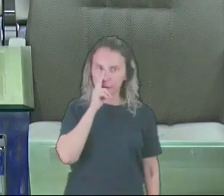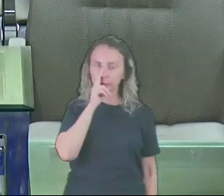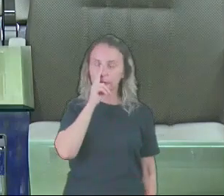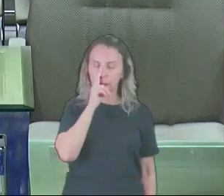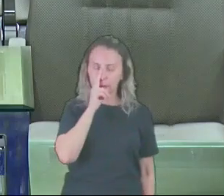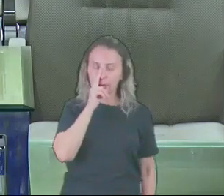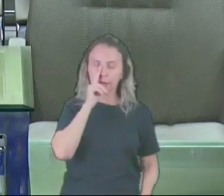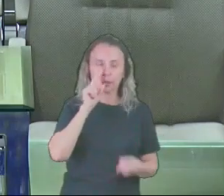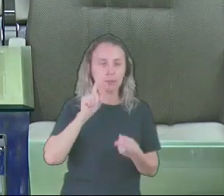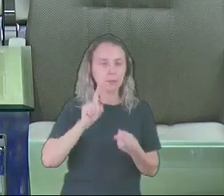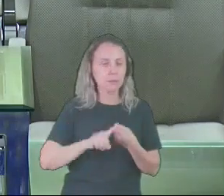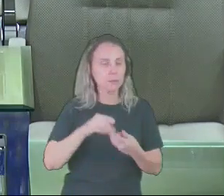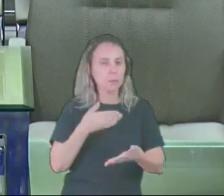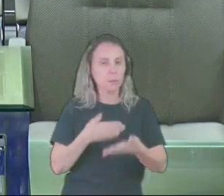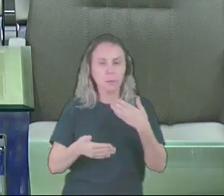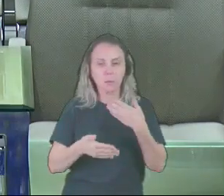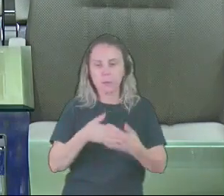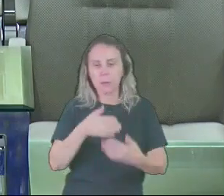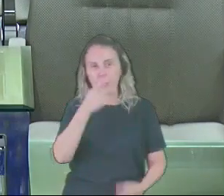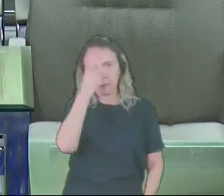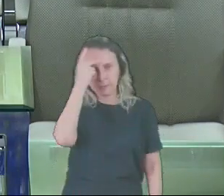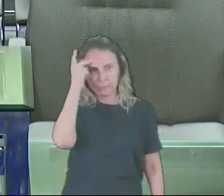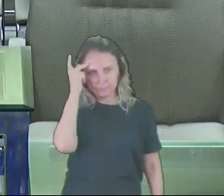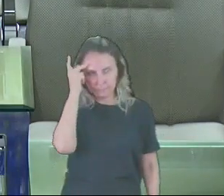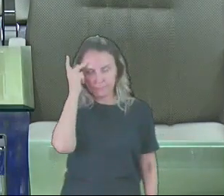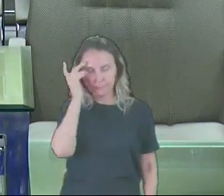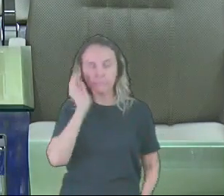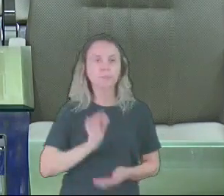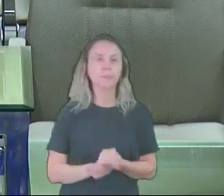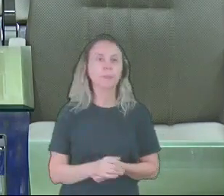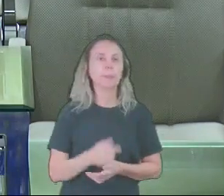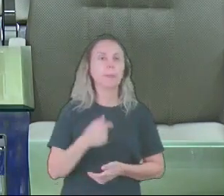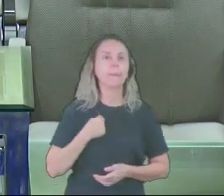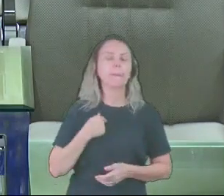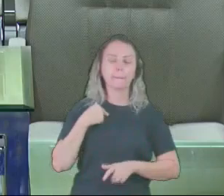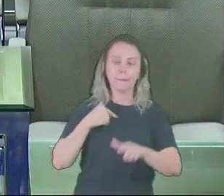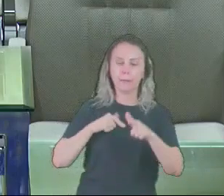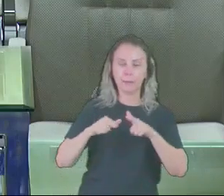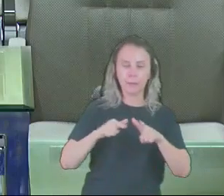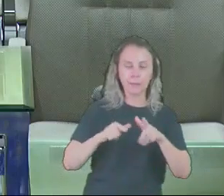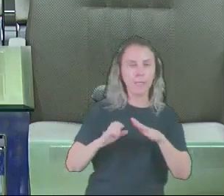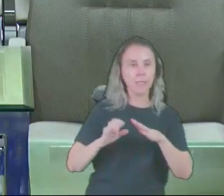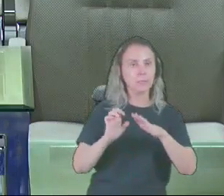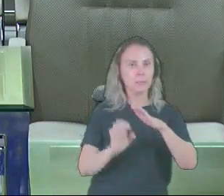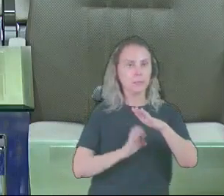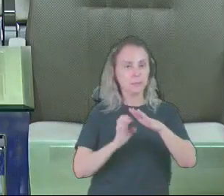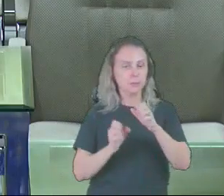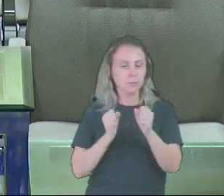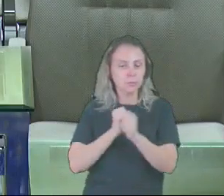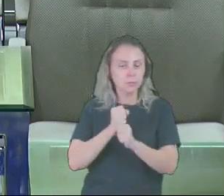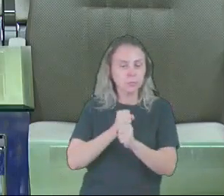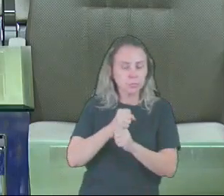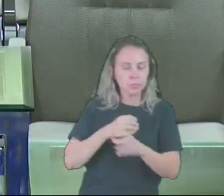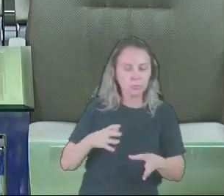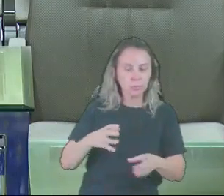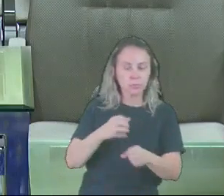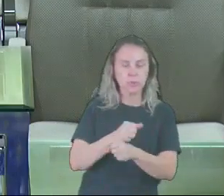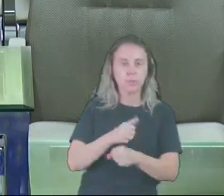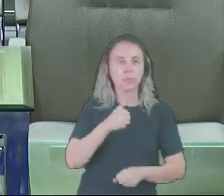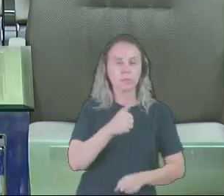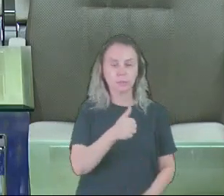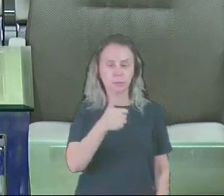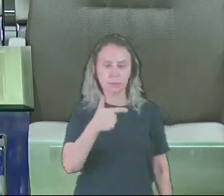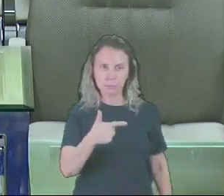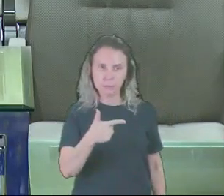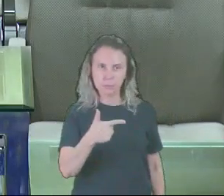lá fora e eu trabalhando empresa 12 anos e eu precisei pastor negras do Senhor que é da